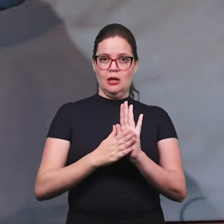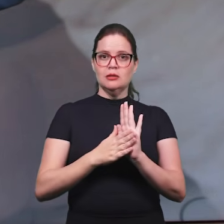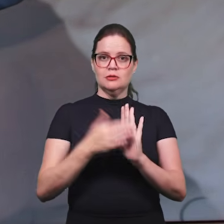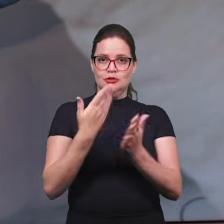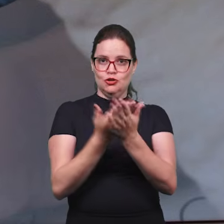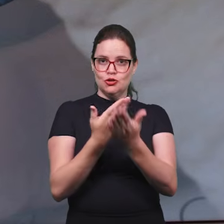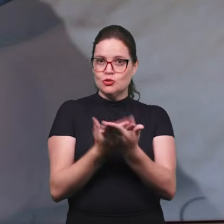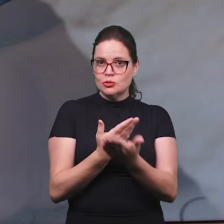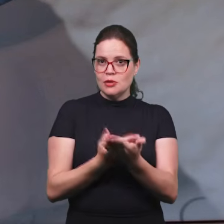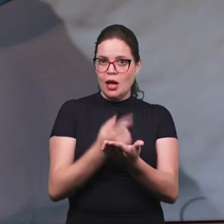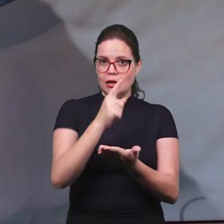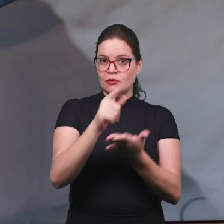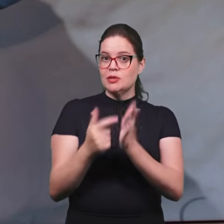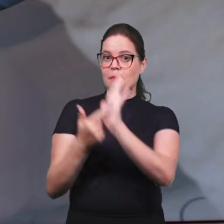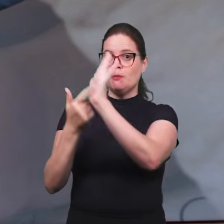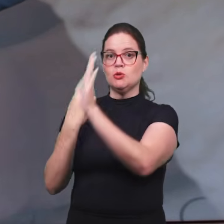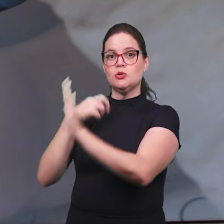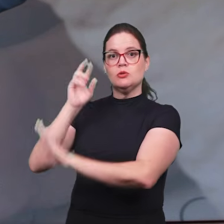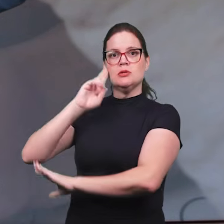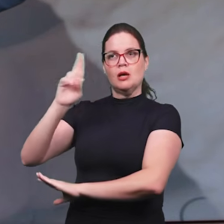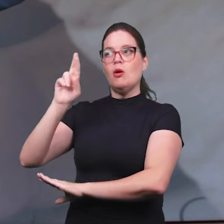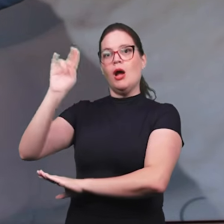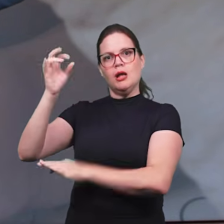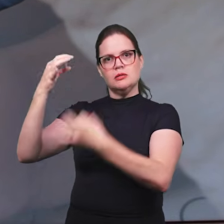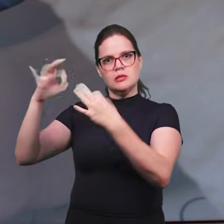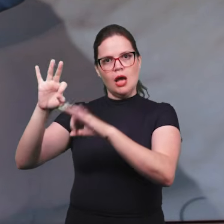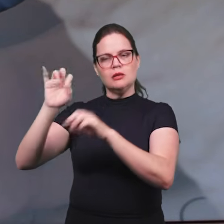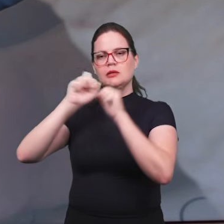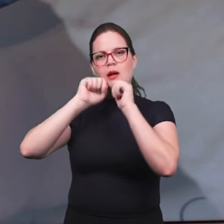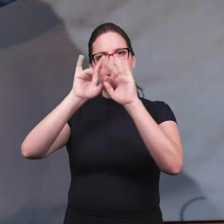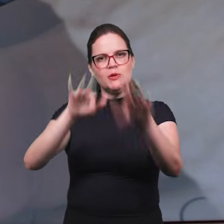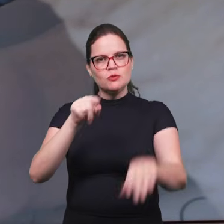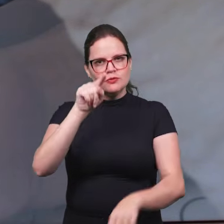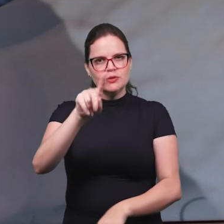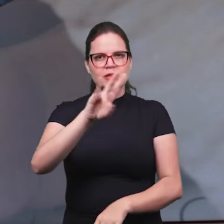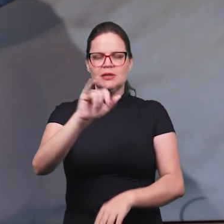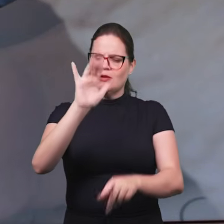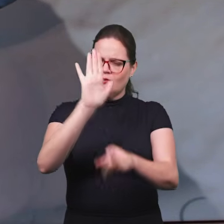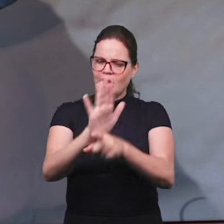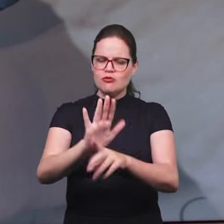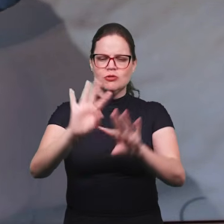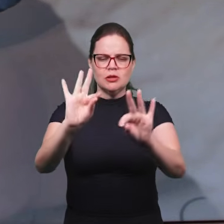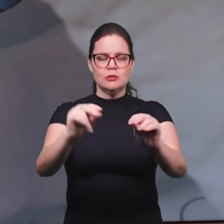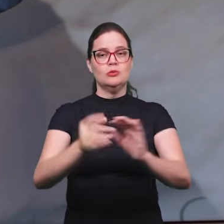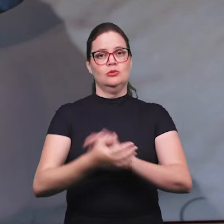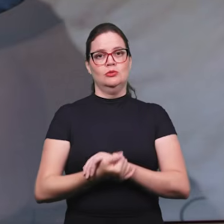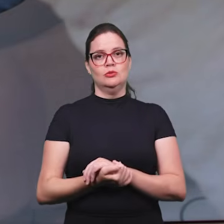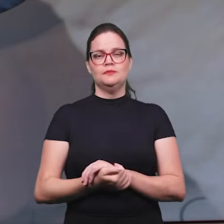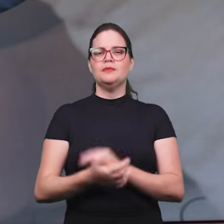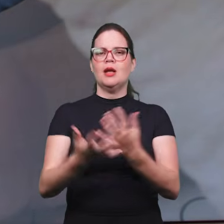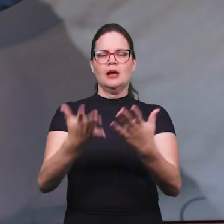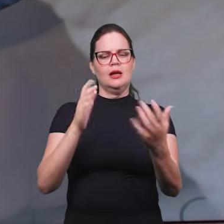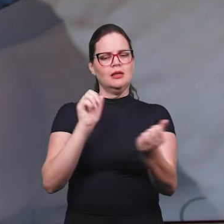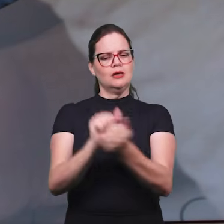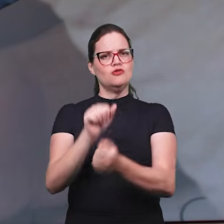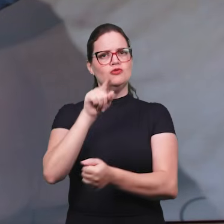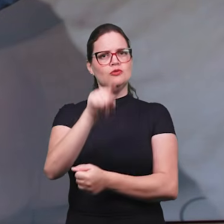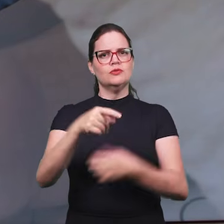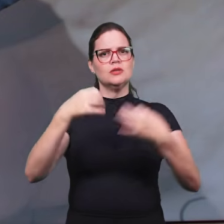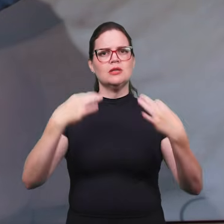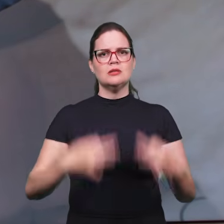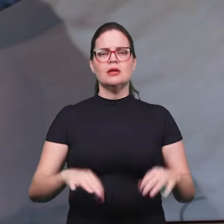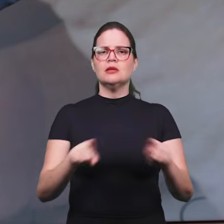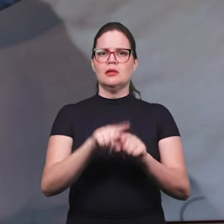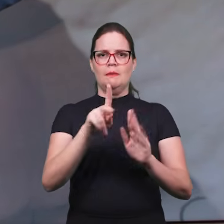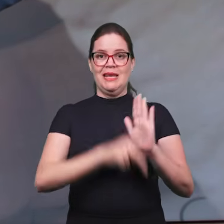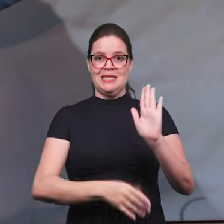estudo, especialmente você que colocou diante do Senhor, Deus tem uma bênção para você. Ele quer ser o seu ajudador, quer estar